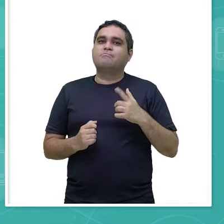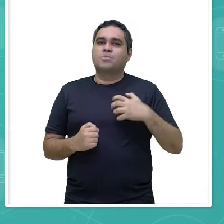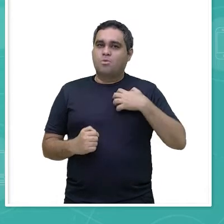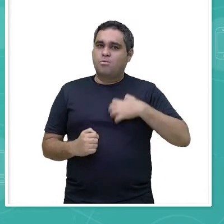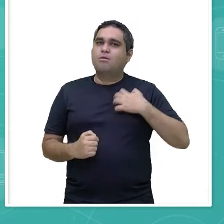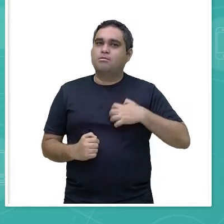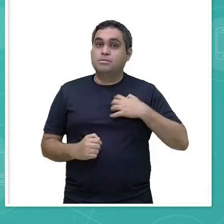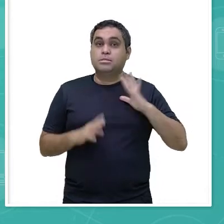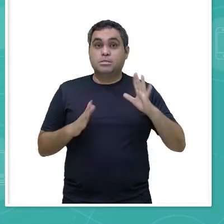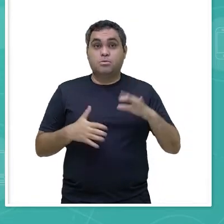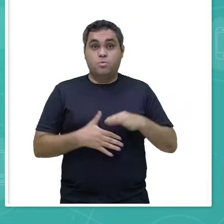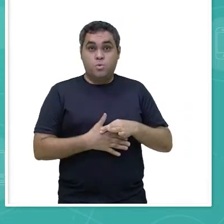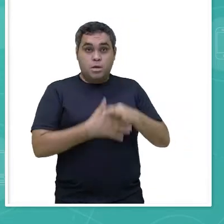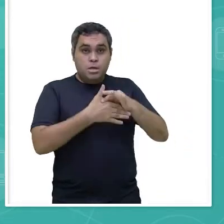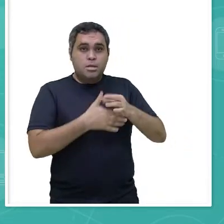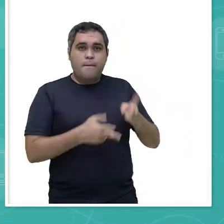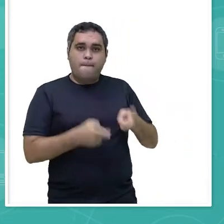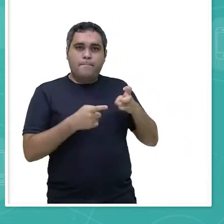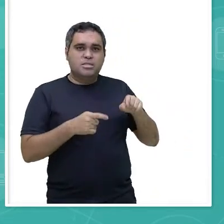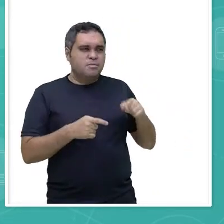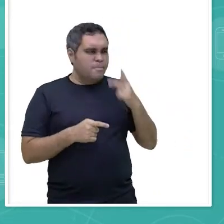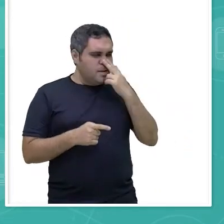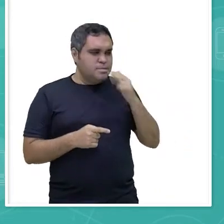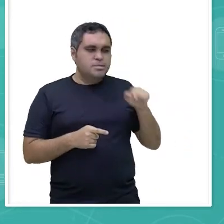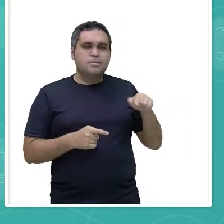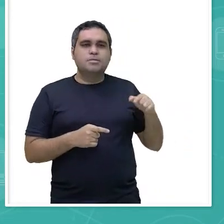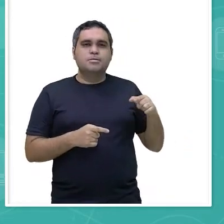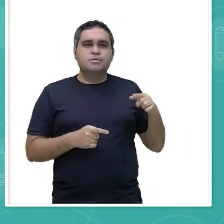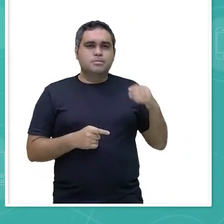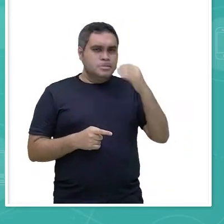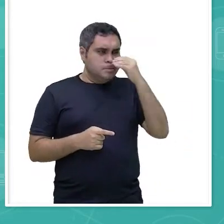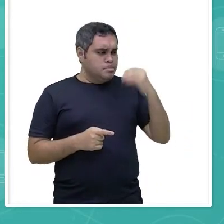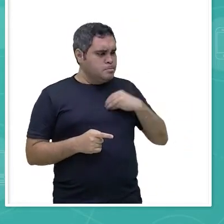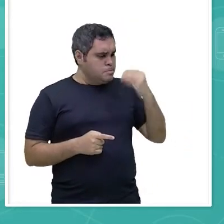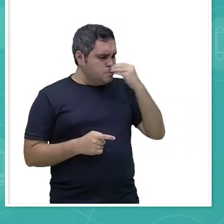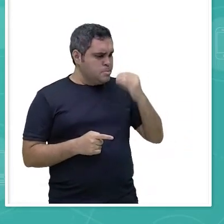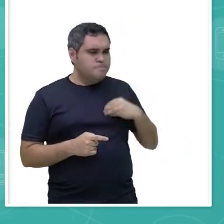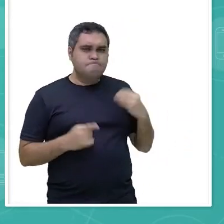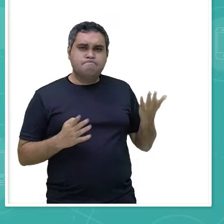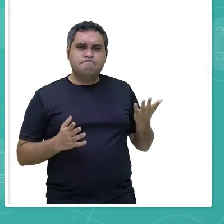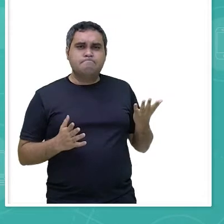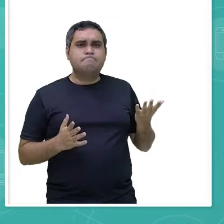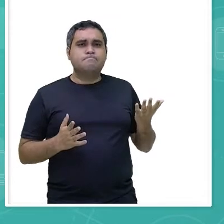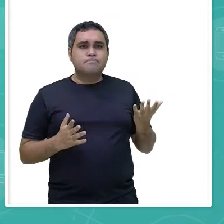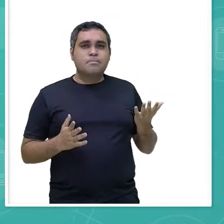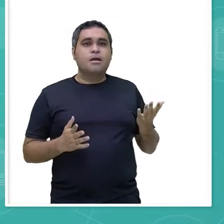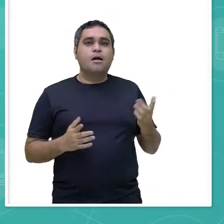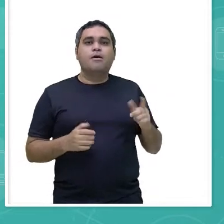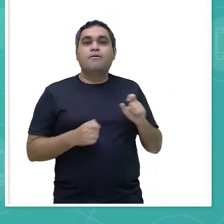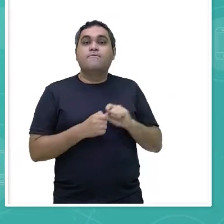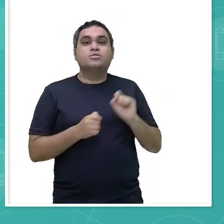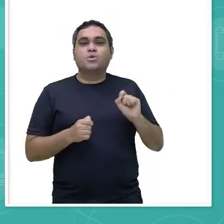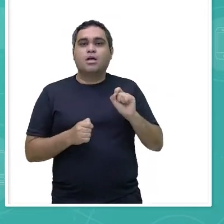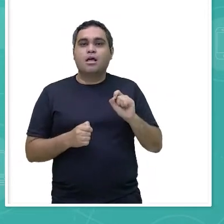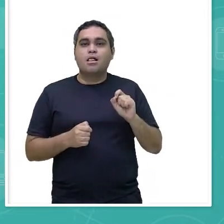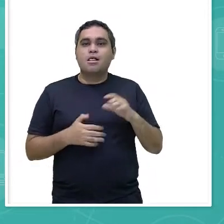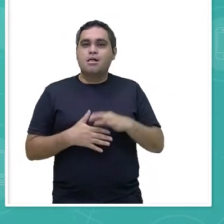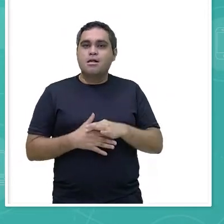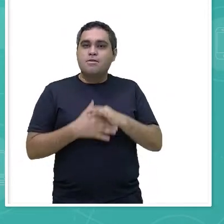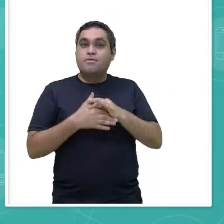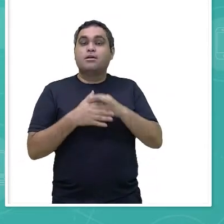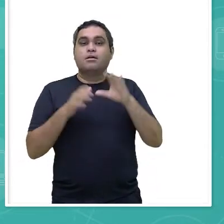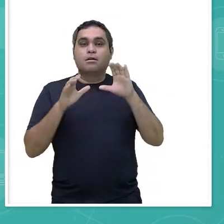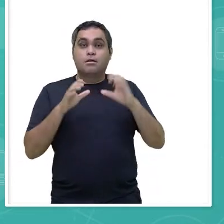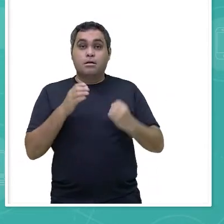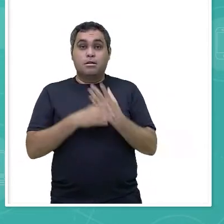isso, que o povo deixou de apoiá-lo, deixou de achar bonitinho o fato dele ser absolutista, o que ele faz? Ele vai criar o parlamento